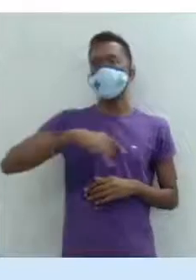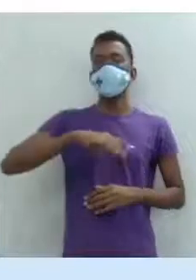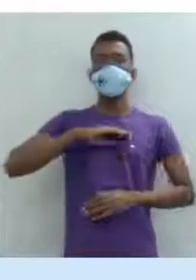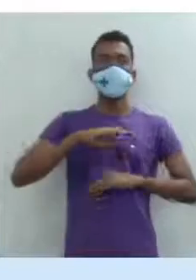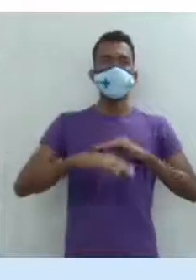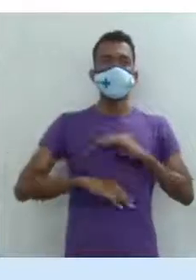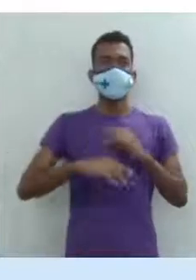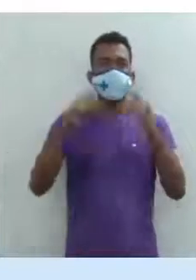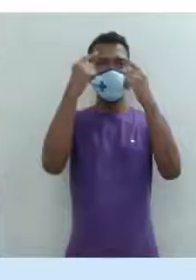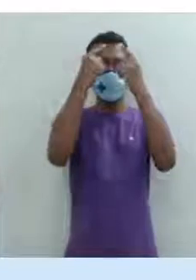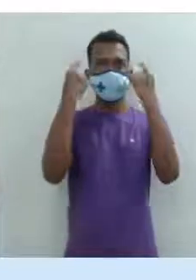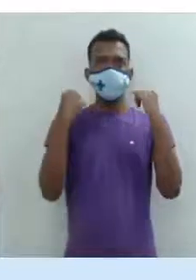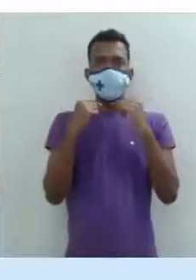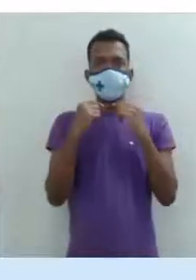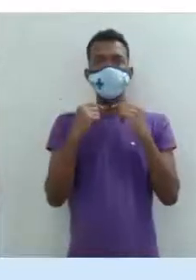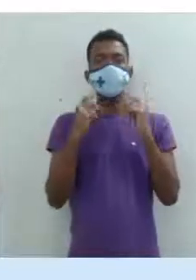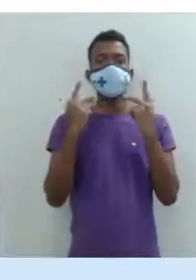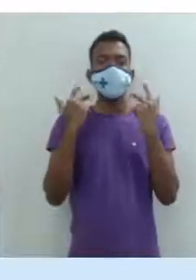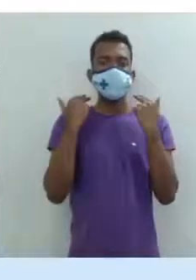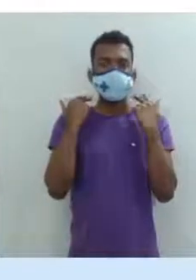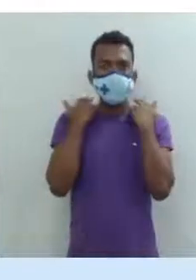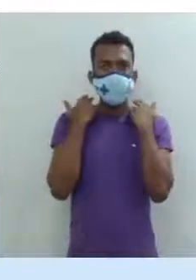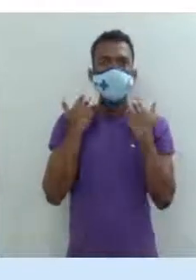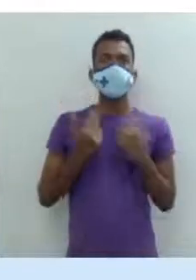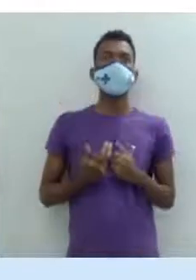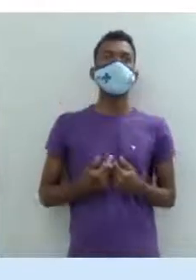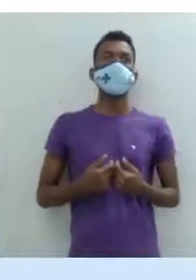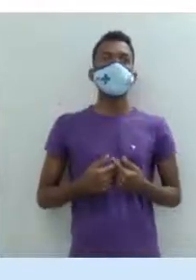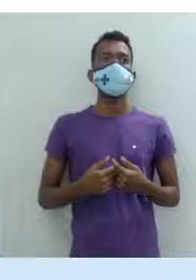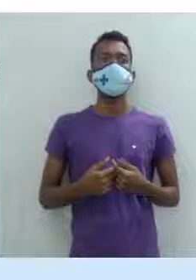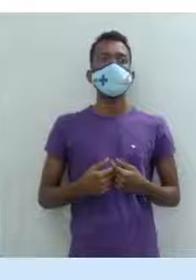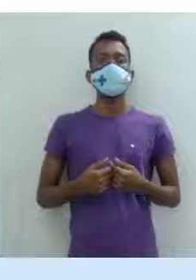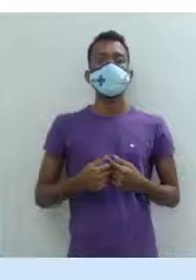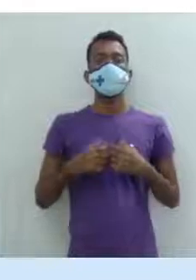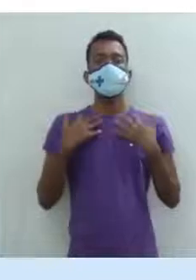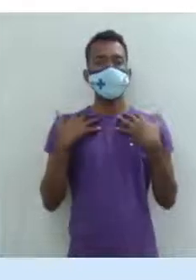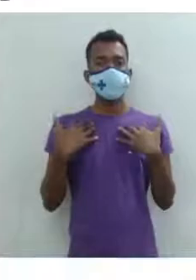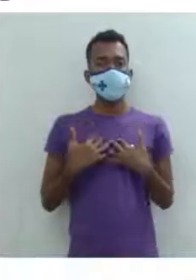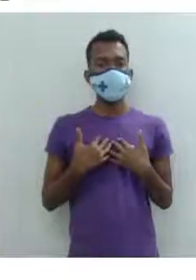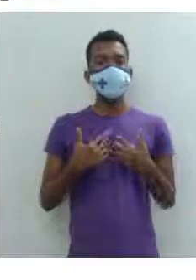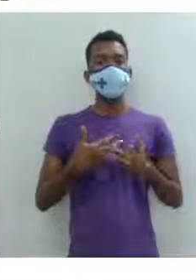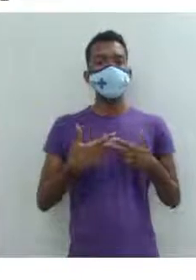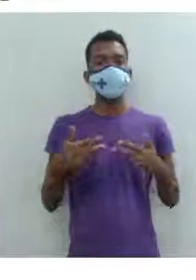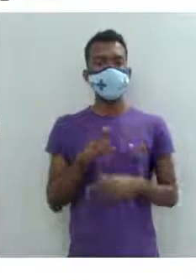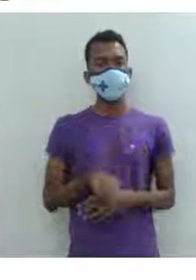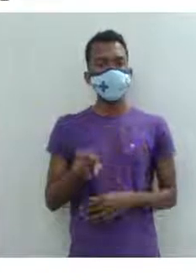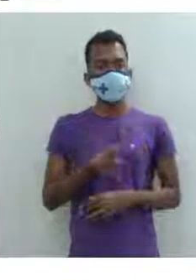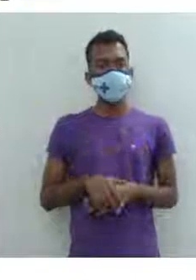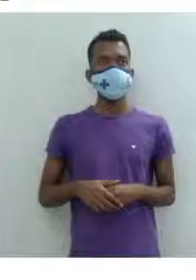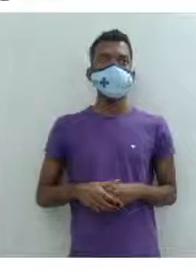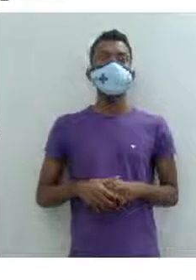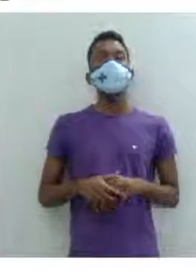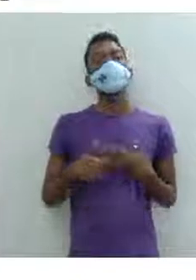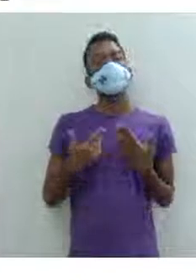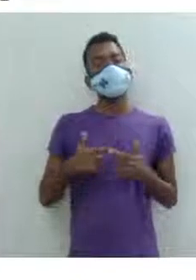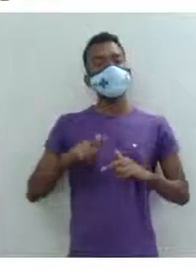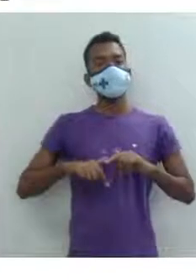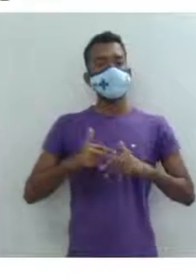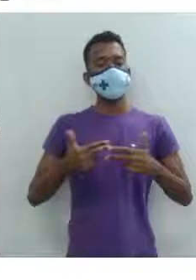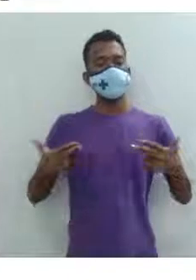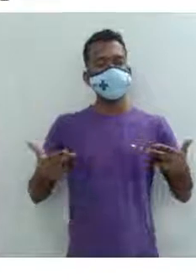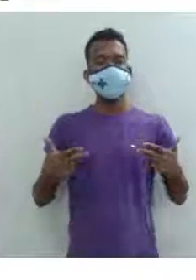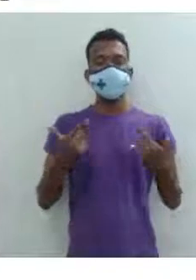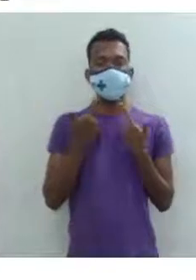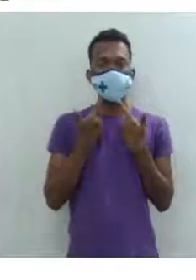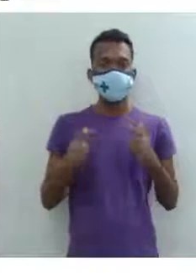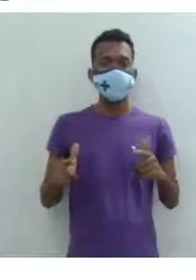desenho do rosto, o corte do cabelo, os adereços usados, né? Então, as línguas, né?